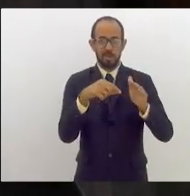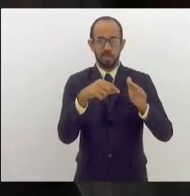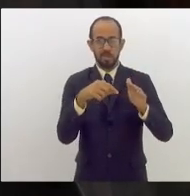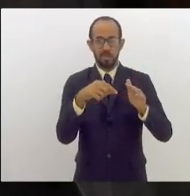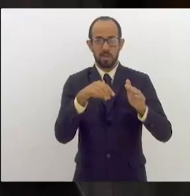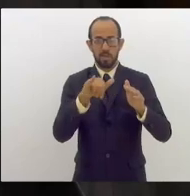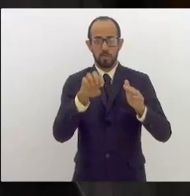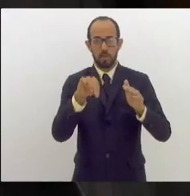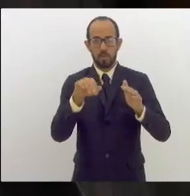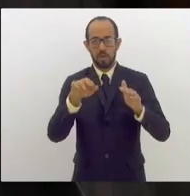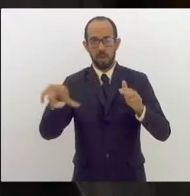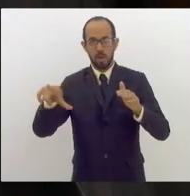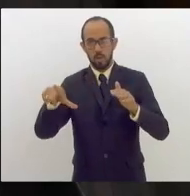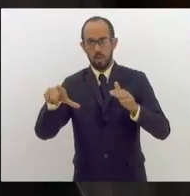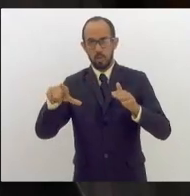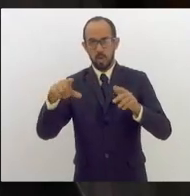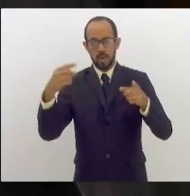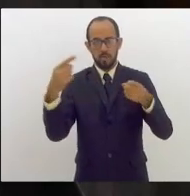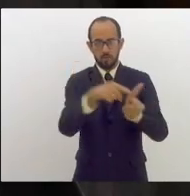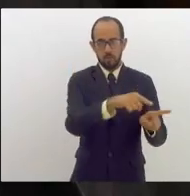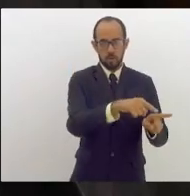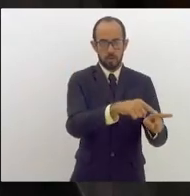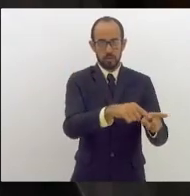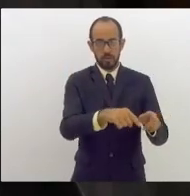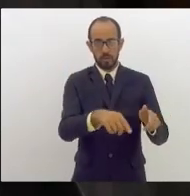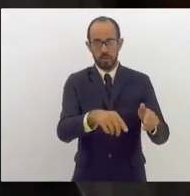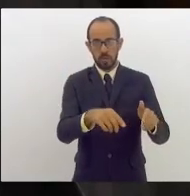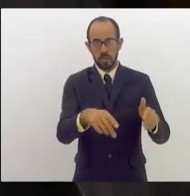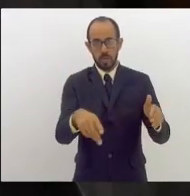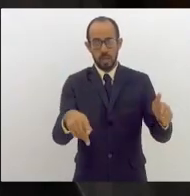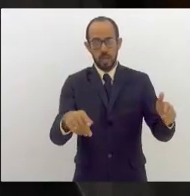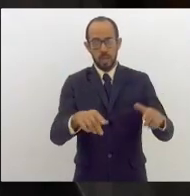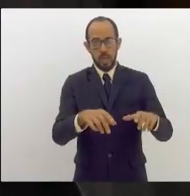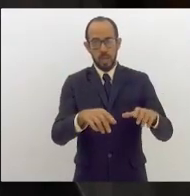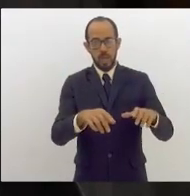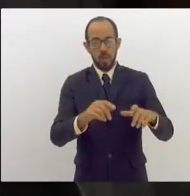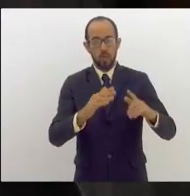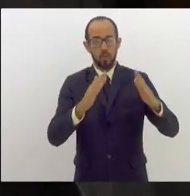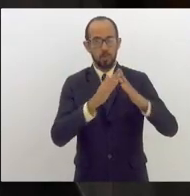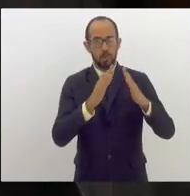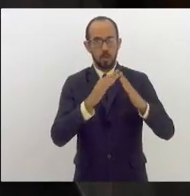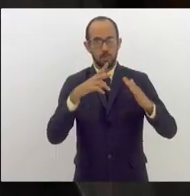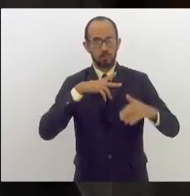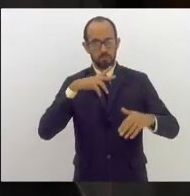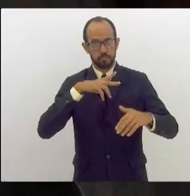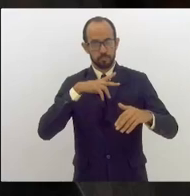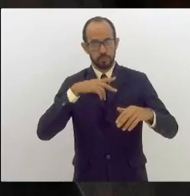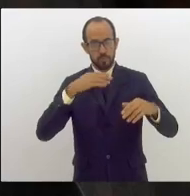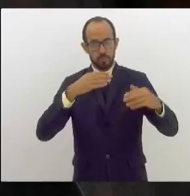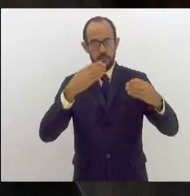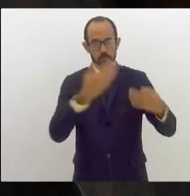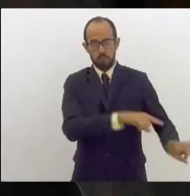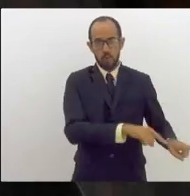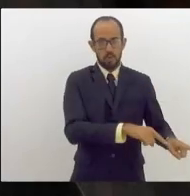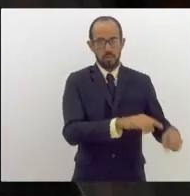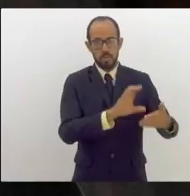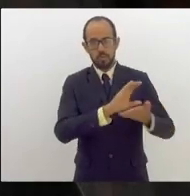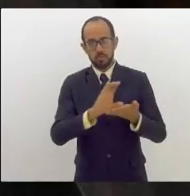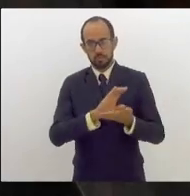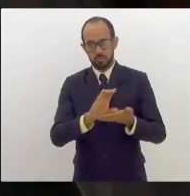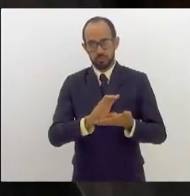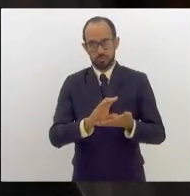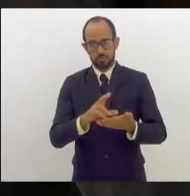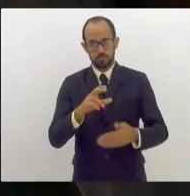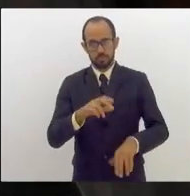e um verdadeiro atentado e afronta a propriedade particular uma afronta Constituição da República que garante o direito